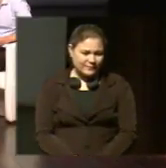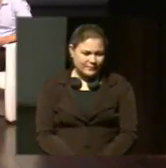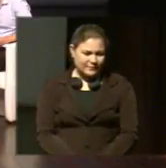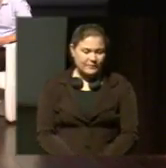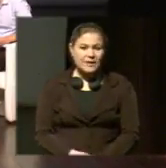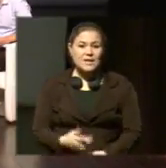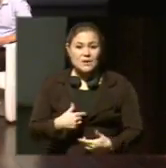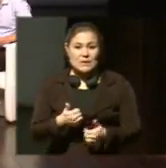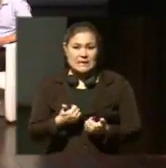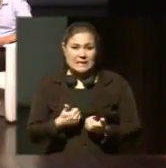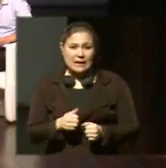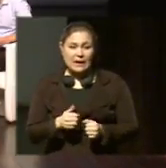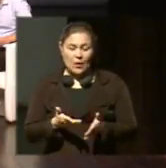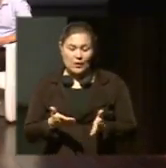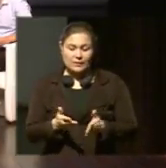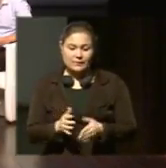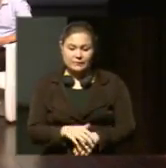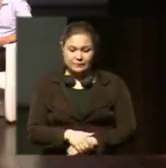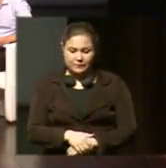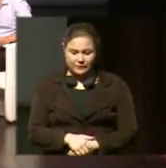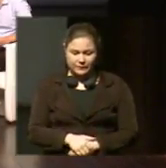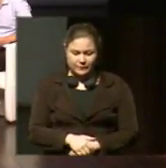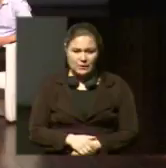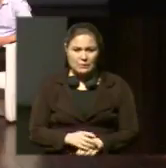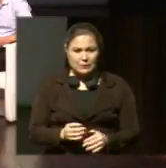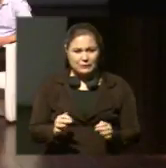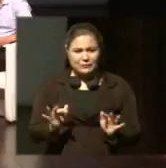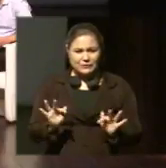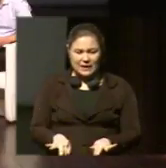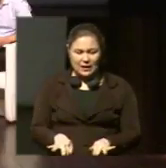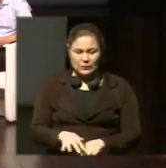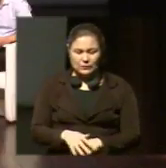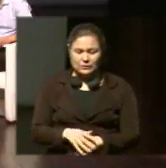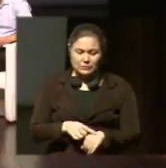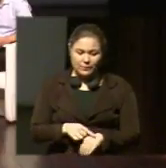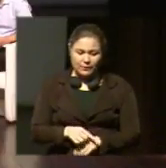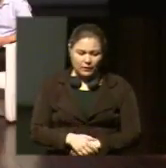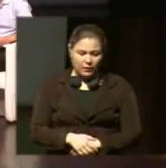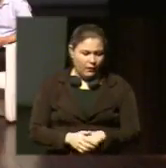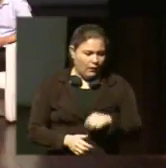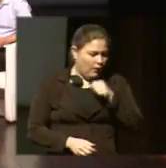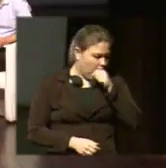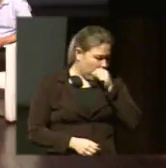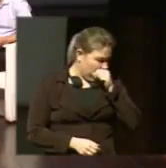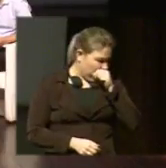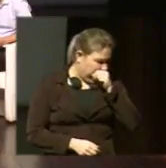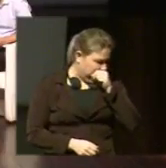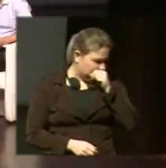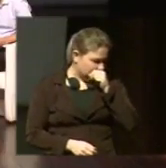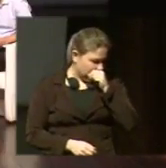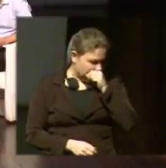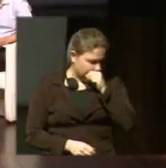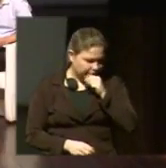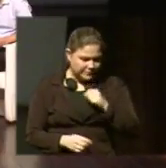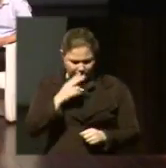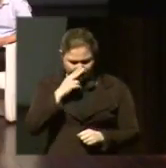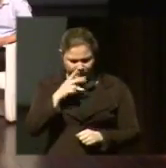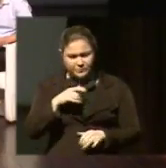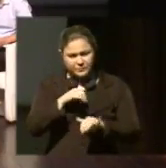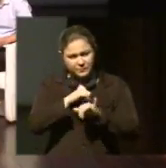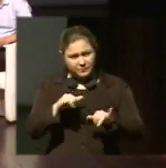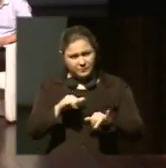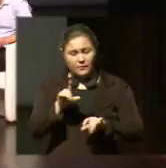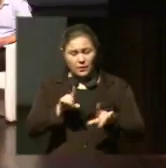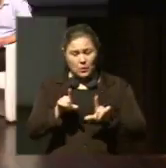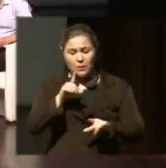nós estamos nos encaminhando para esse, para o final desse momento, e eu quero dar alguns avisos aqui de ordem